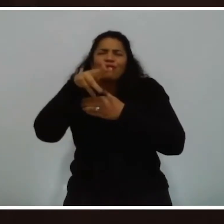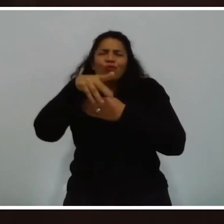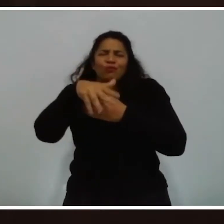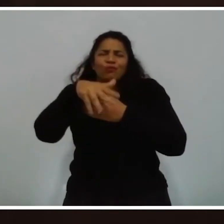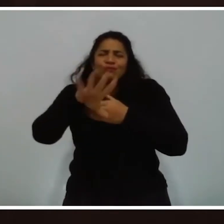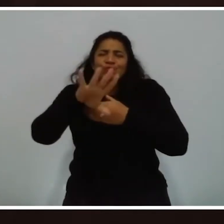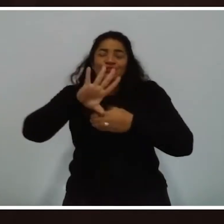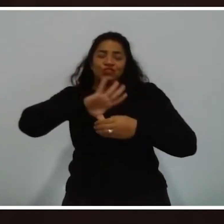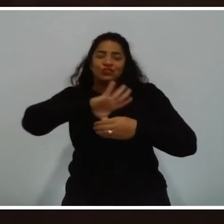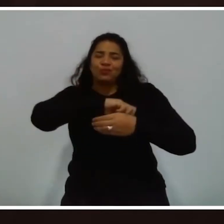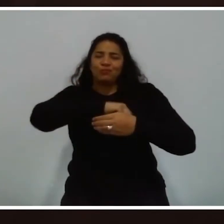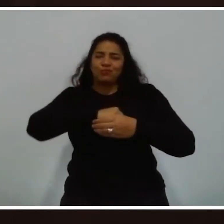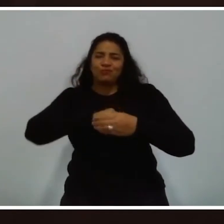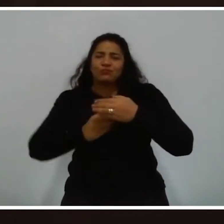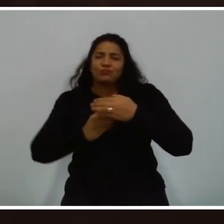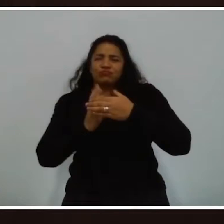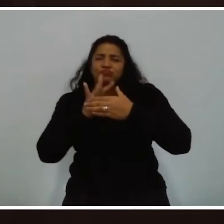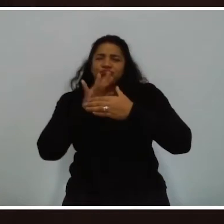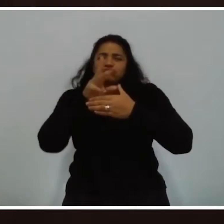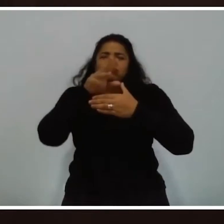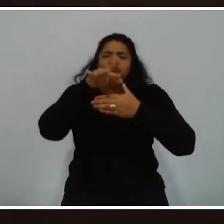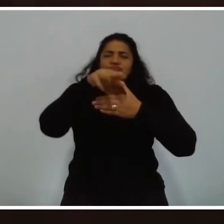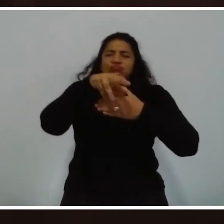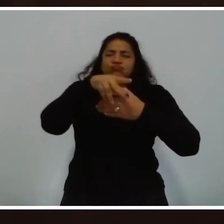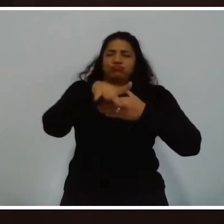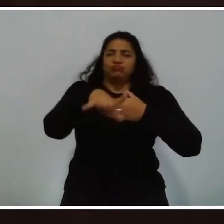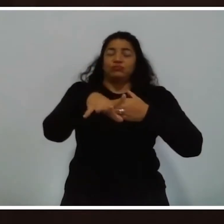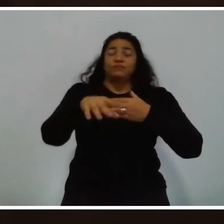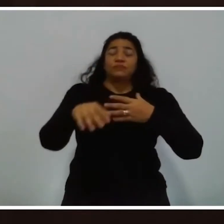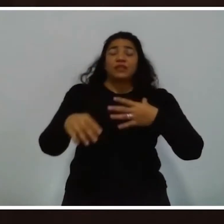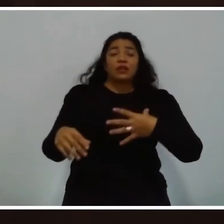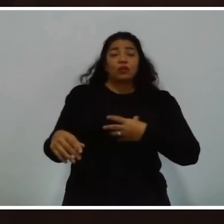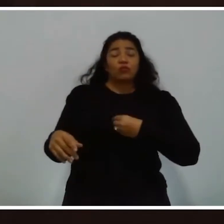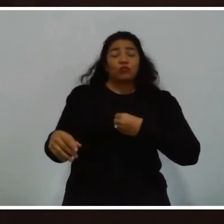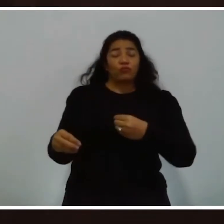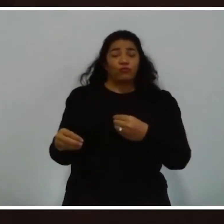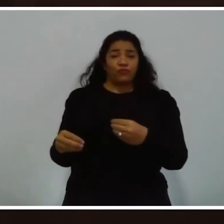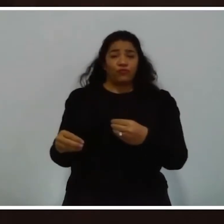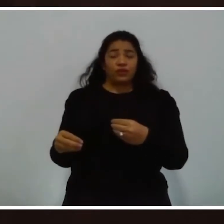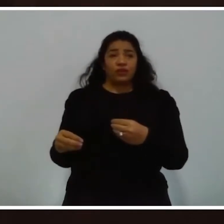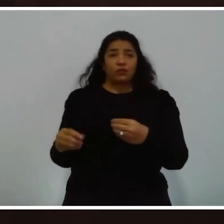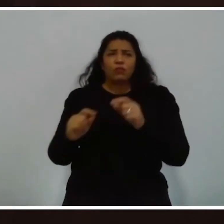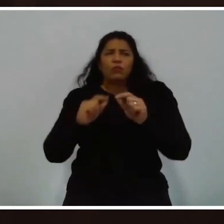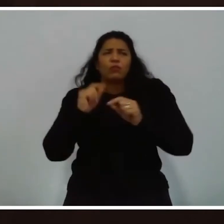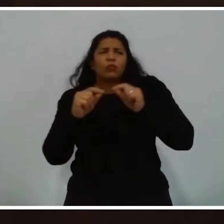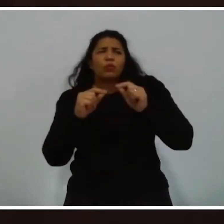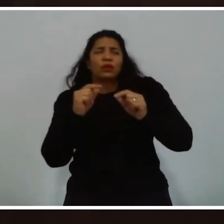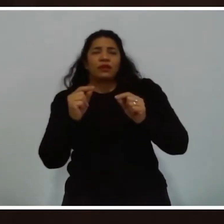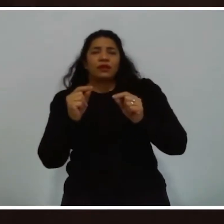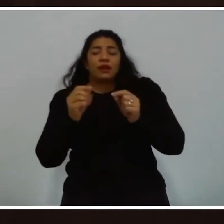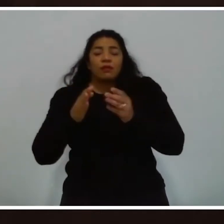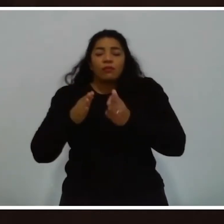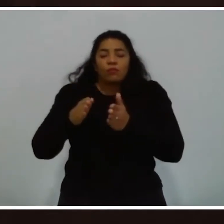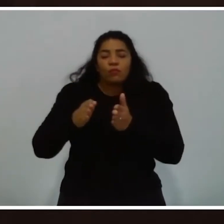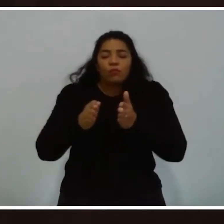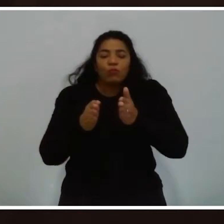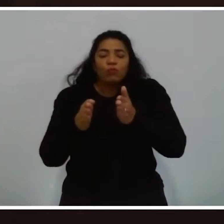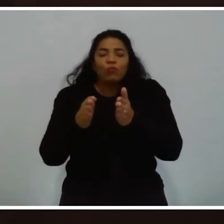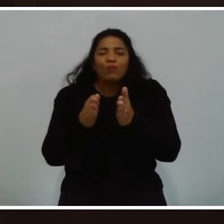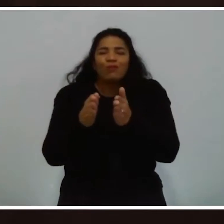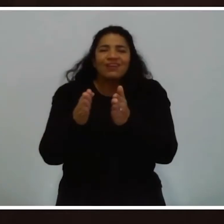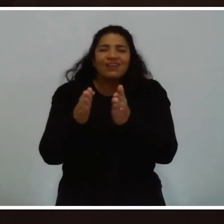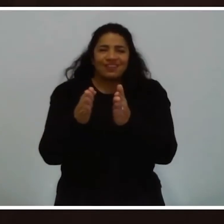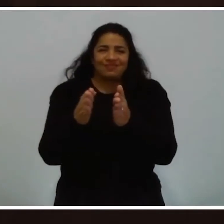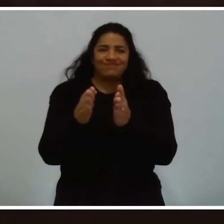amor. E o Filho seja o seu condutor. O Filho seja aquele